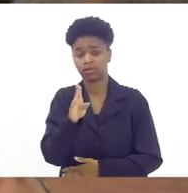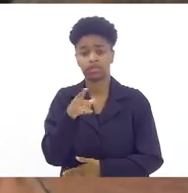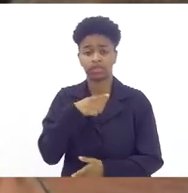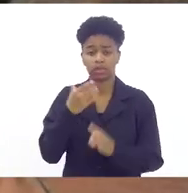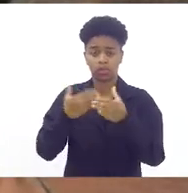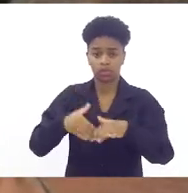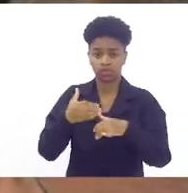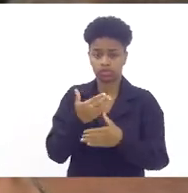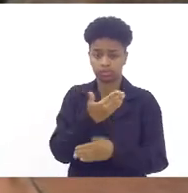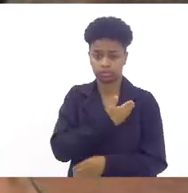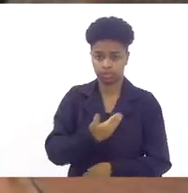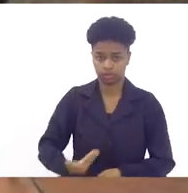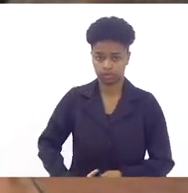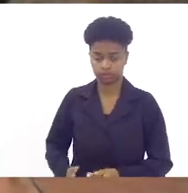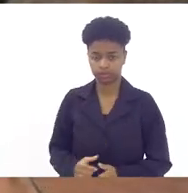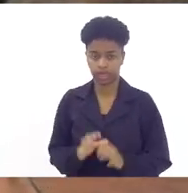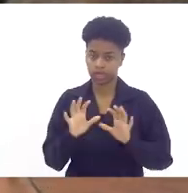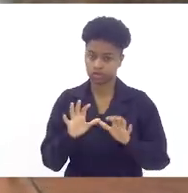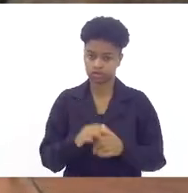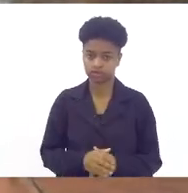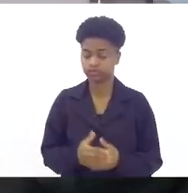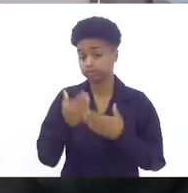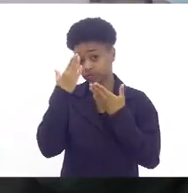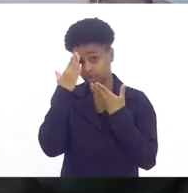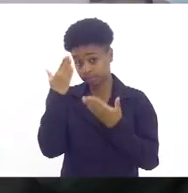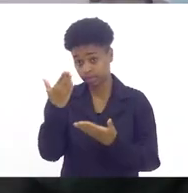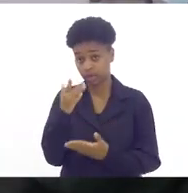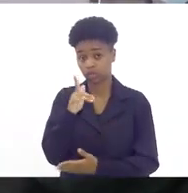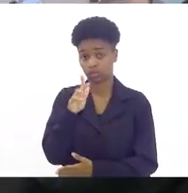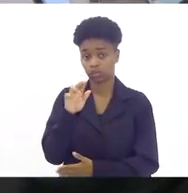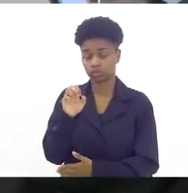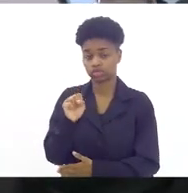público é isso obrigada Gustavo